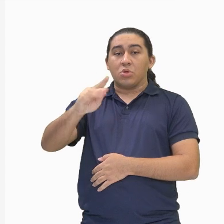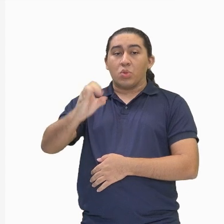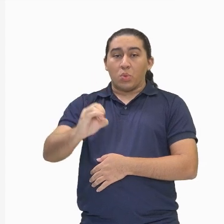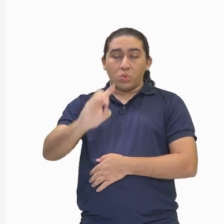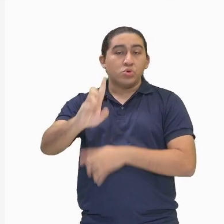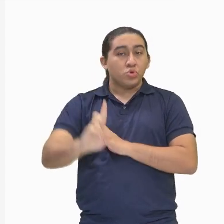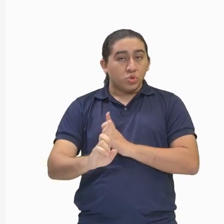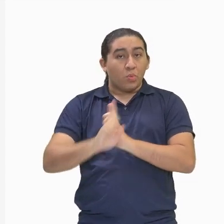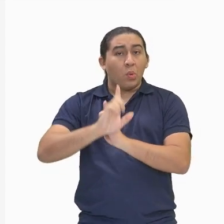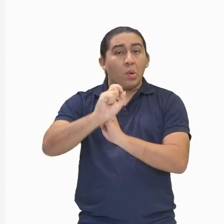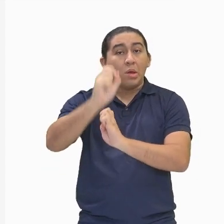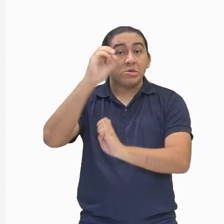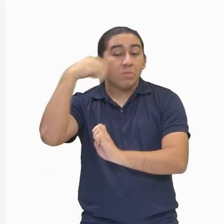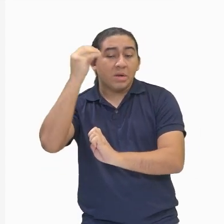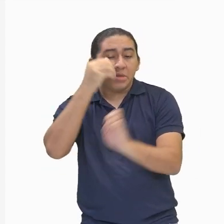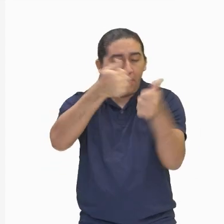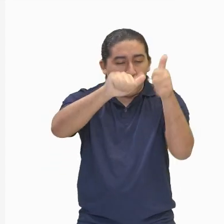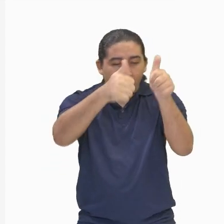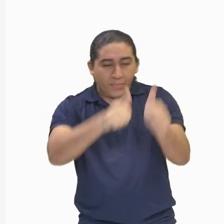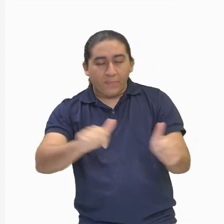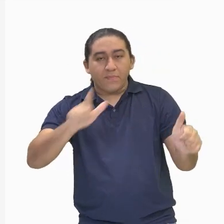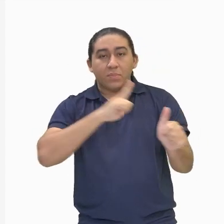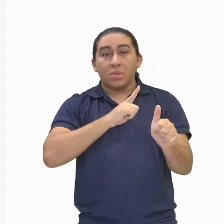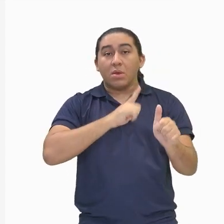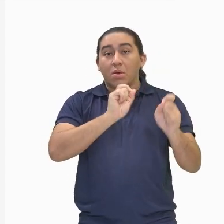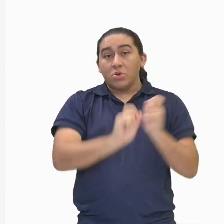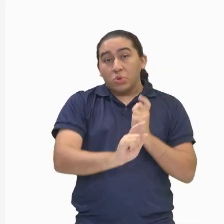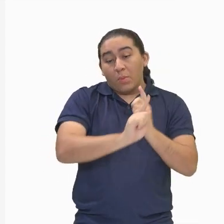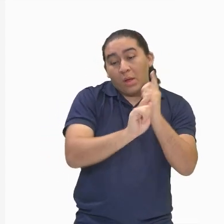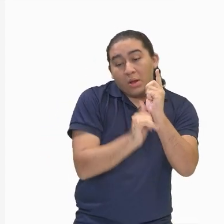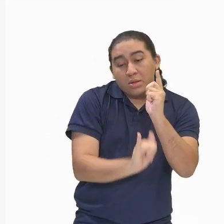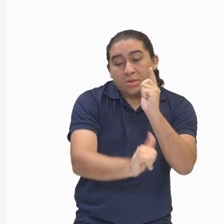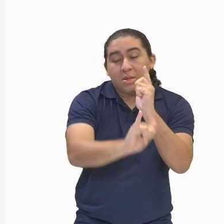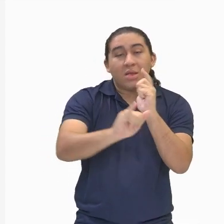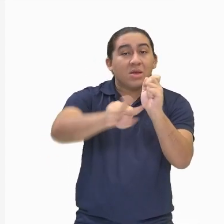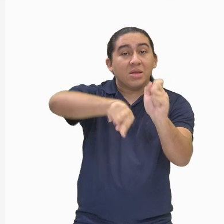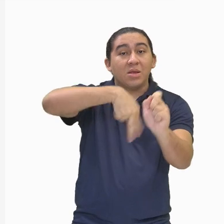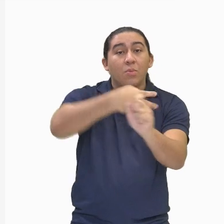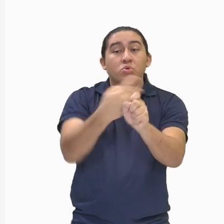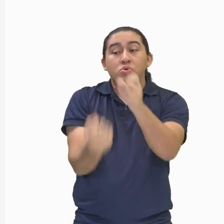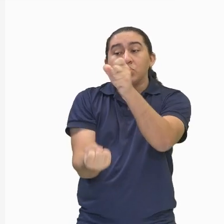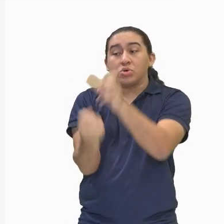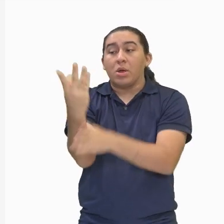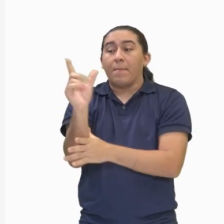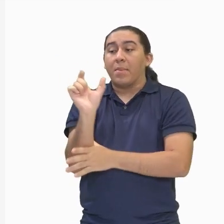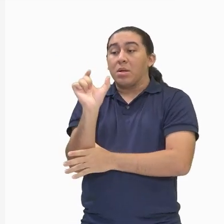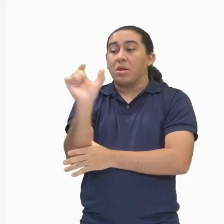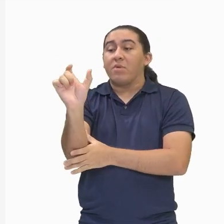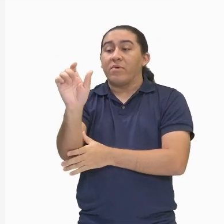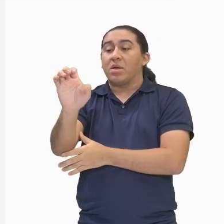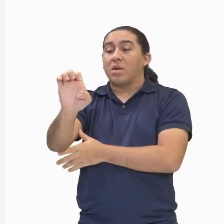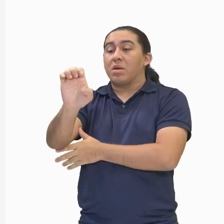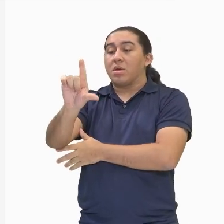cargas elétricas, e a partir disso surgiu a palavra eletricidade.